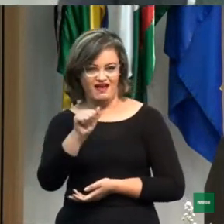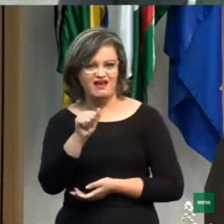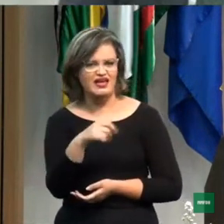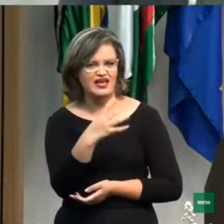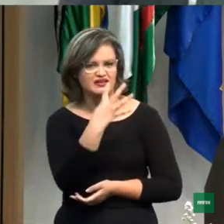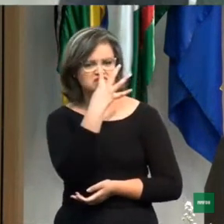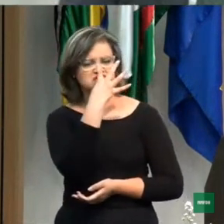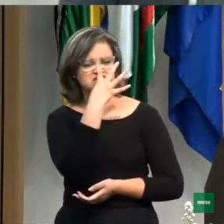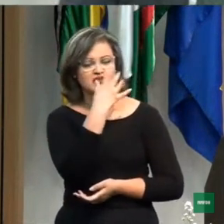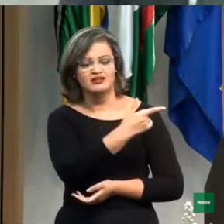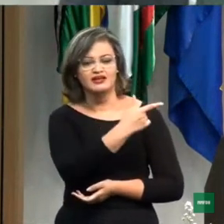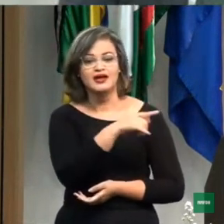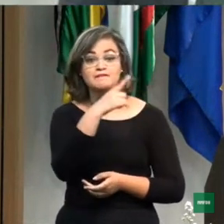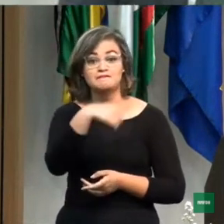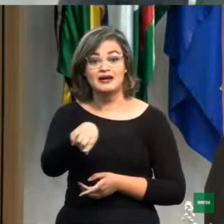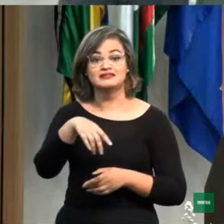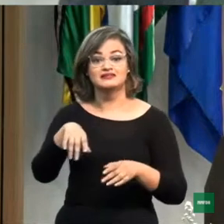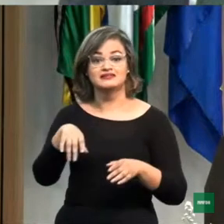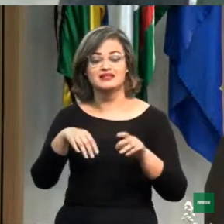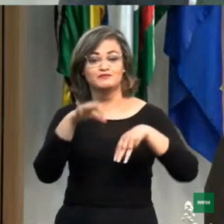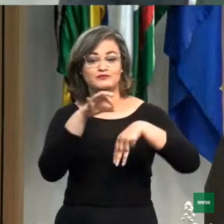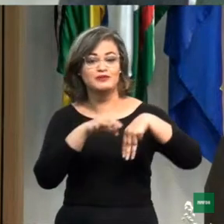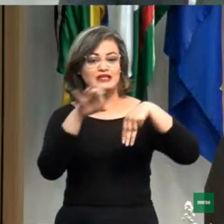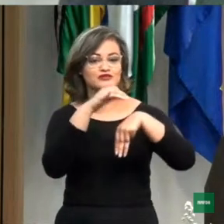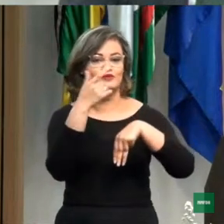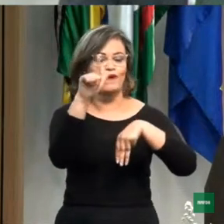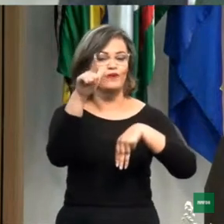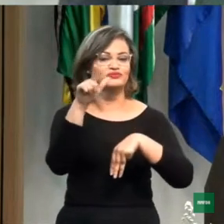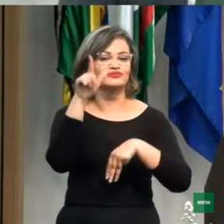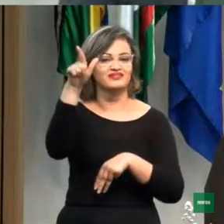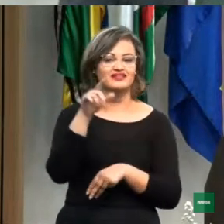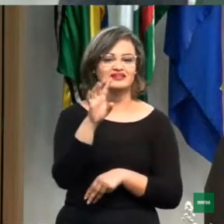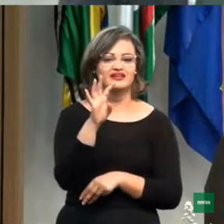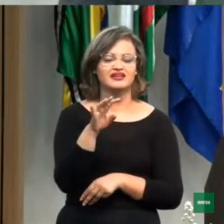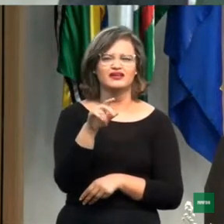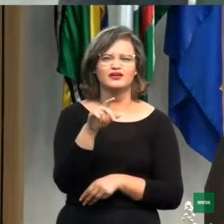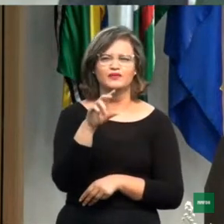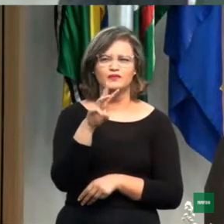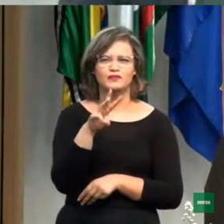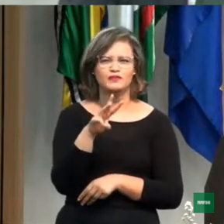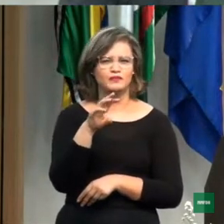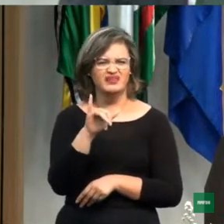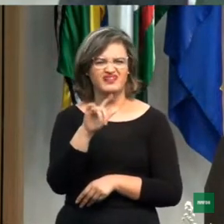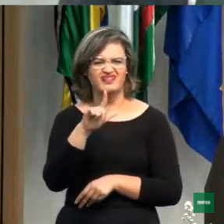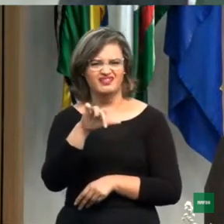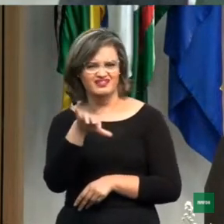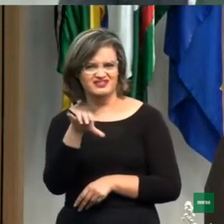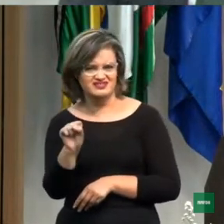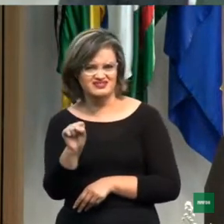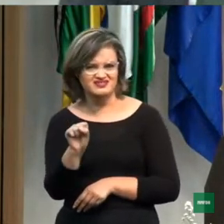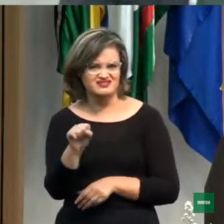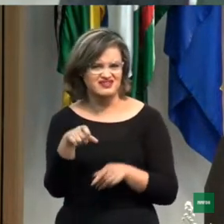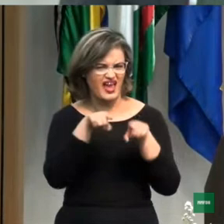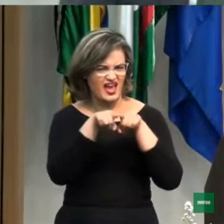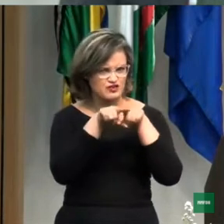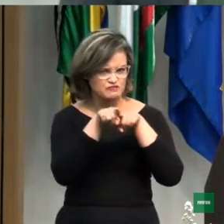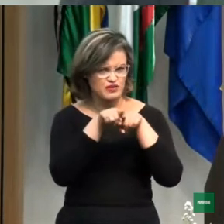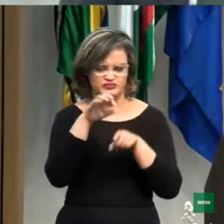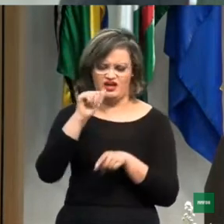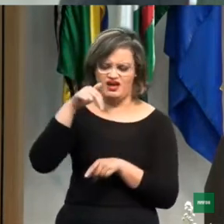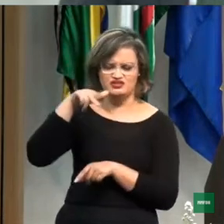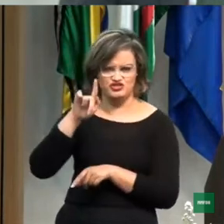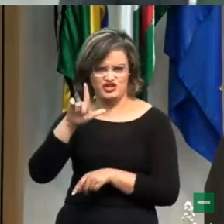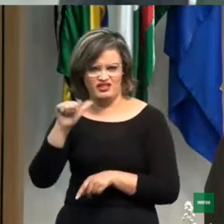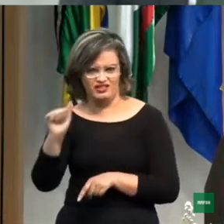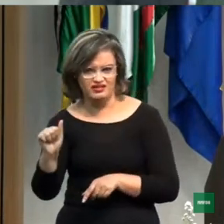um ministro muito, muito especial lá, que é o ministro Ives, que tem nos ajudado, que é irmão da doutora Ângela. Tem nos ajudado tanto. E